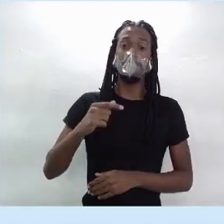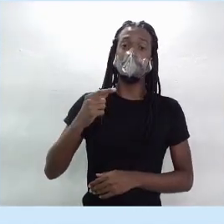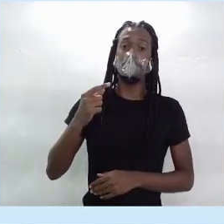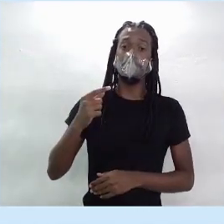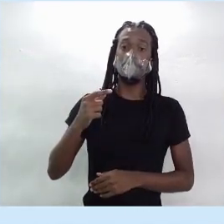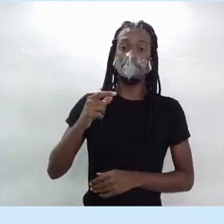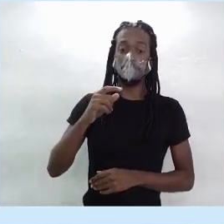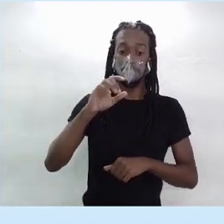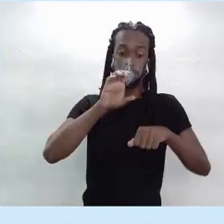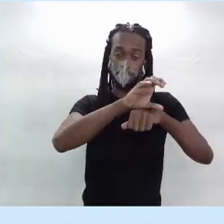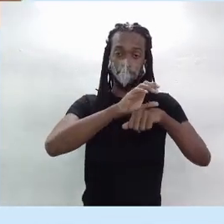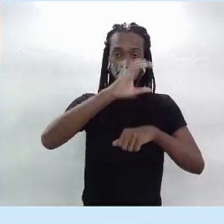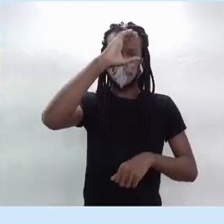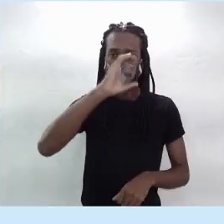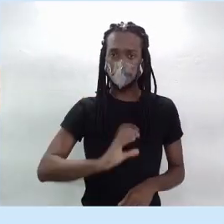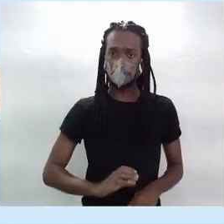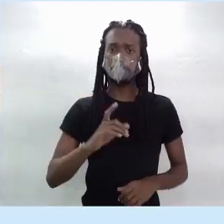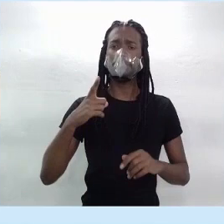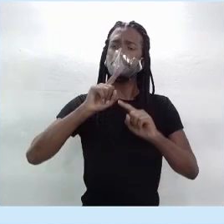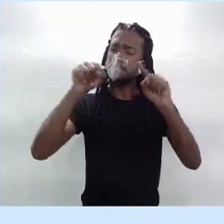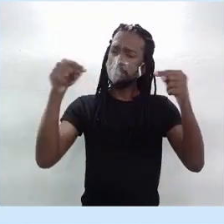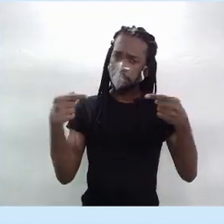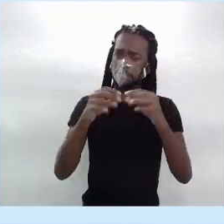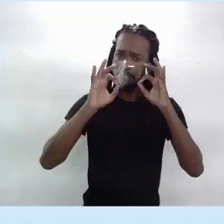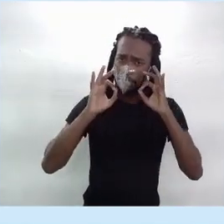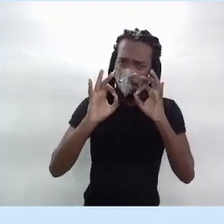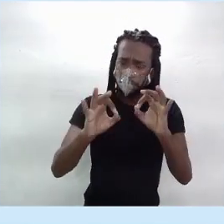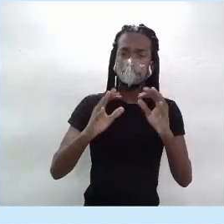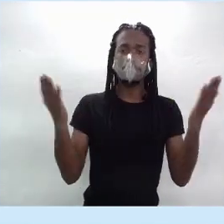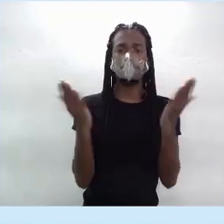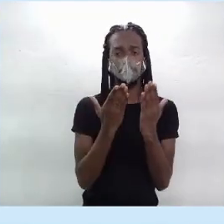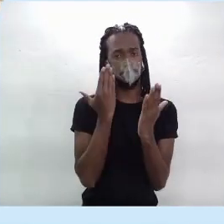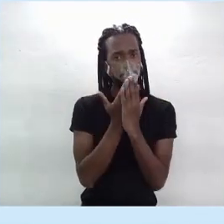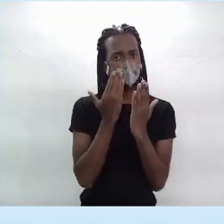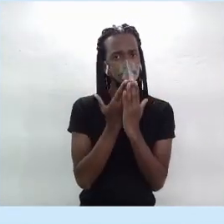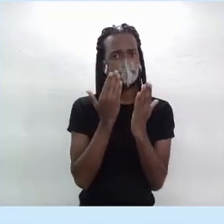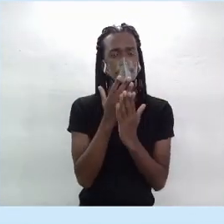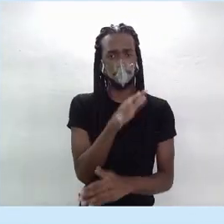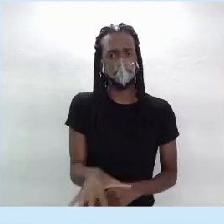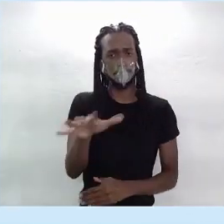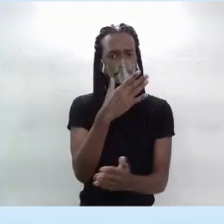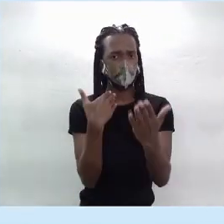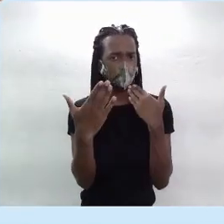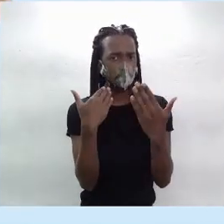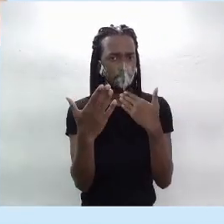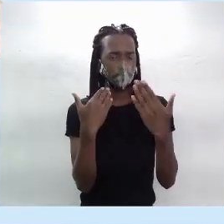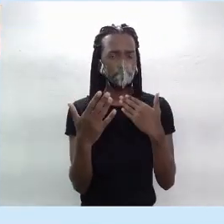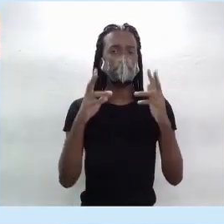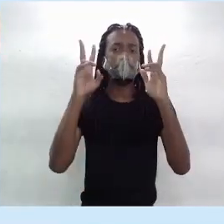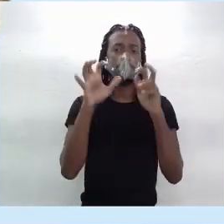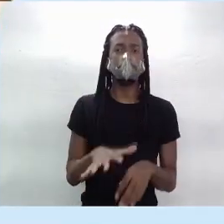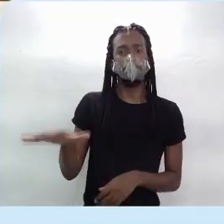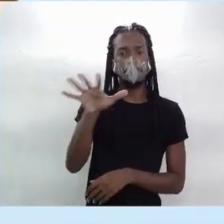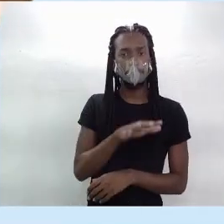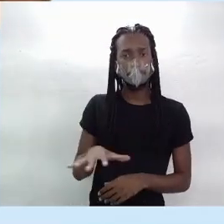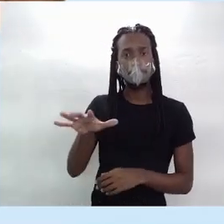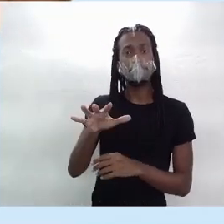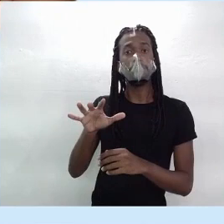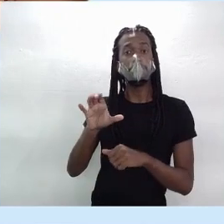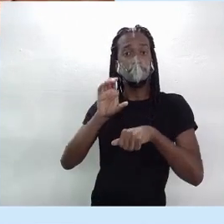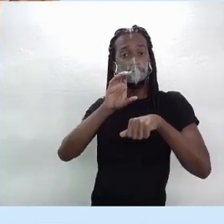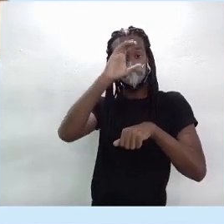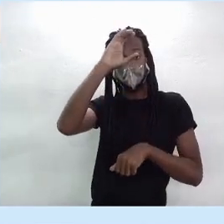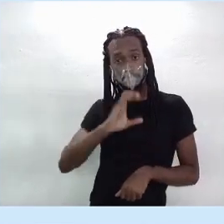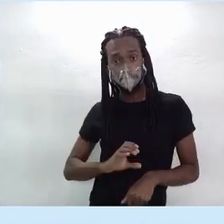Constituição Cidadã. Isso tem muito a ver com a aula de hoje, com esse bate-papo sobre essa questão da